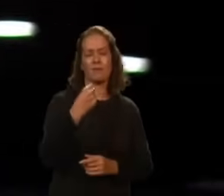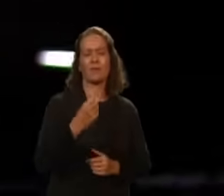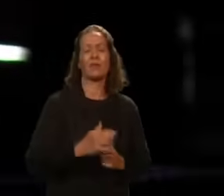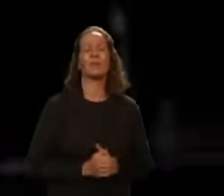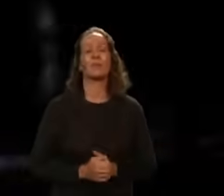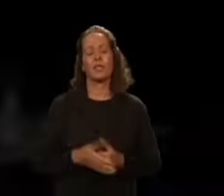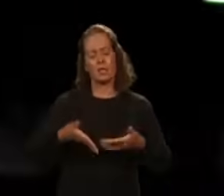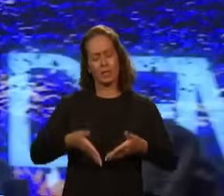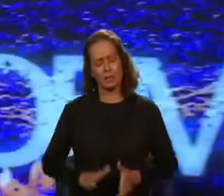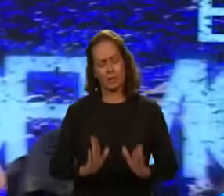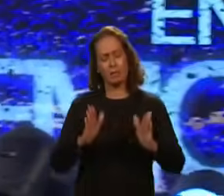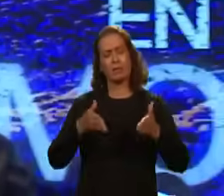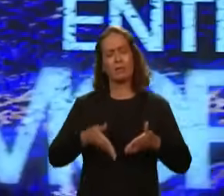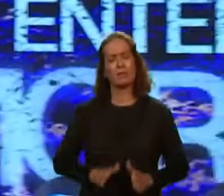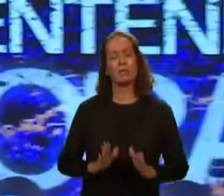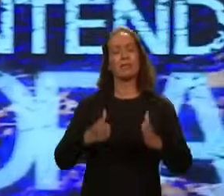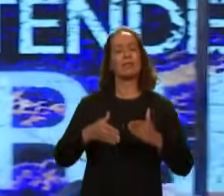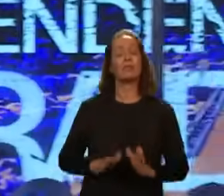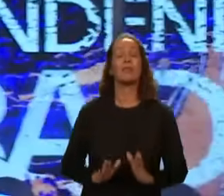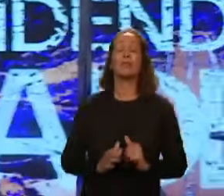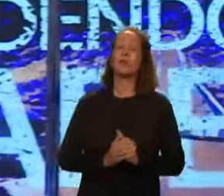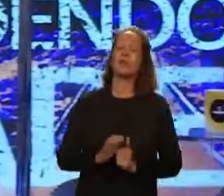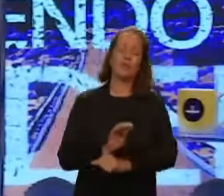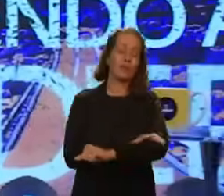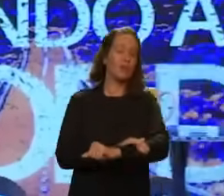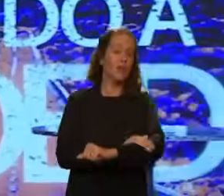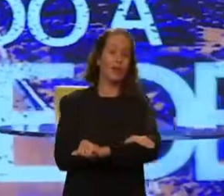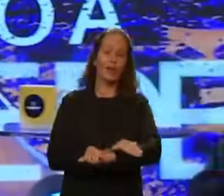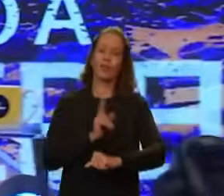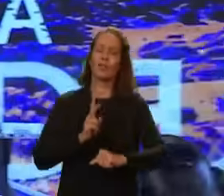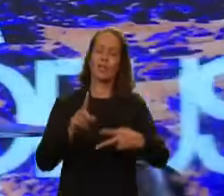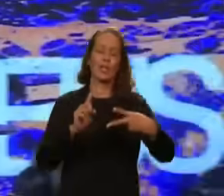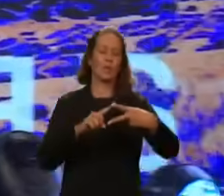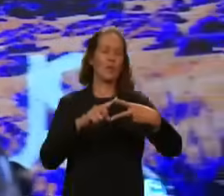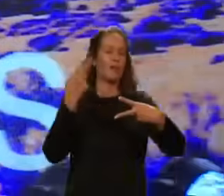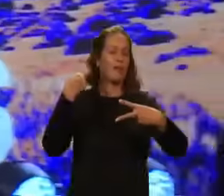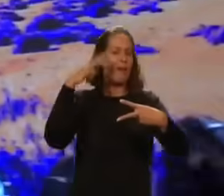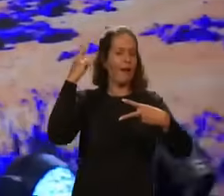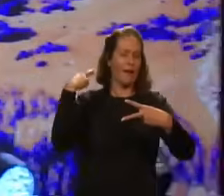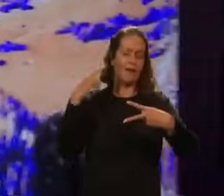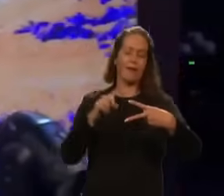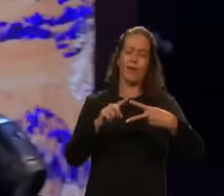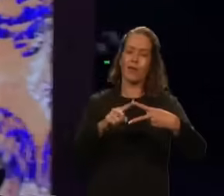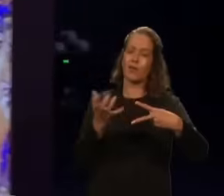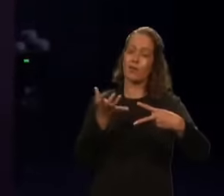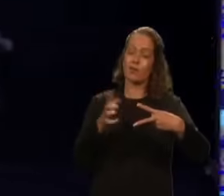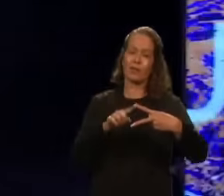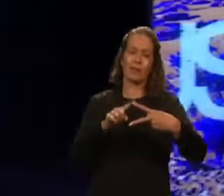quanto mais nascia menino, mais ele queria Raquel. E Raquel chorava porque não podia ter filho.